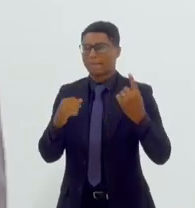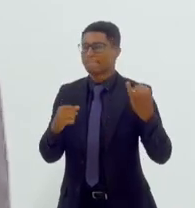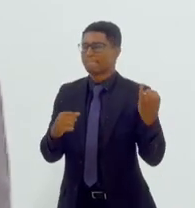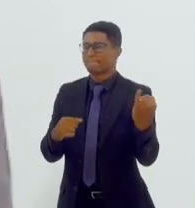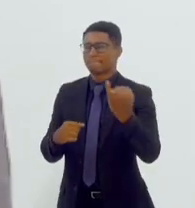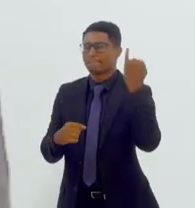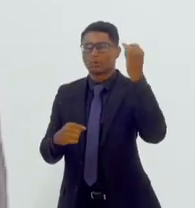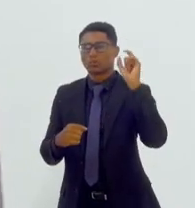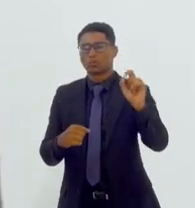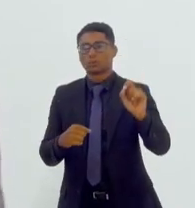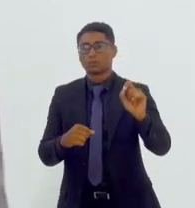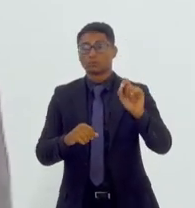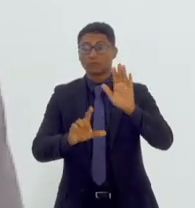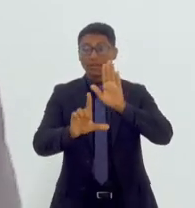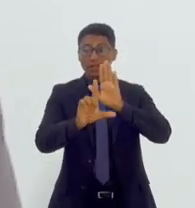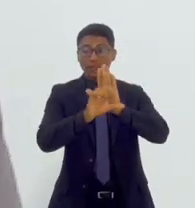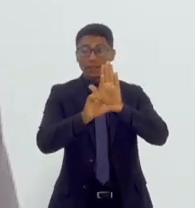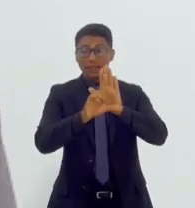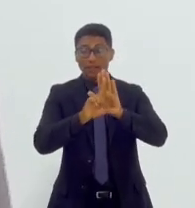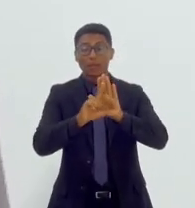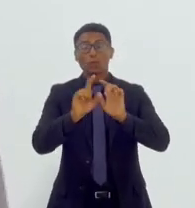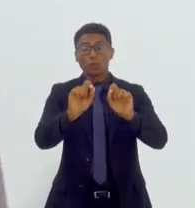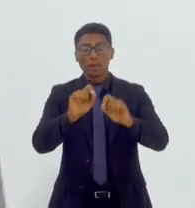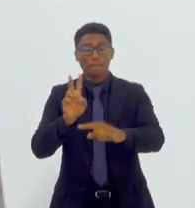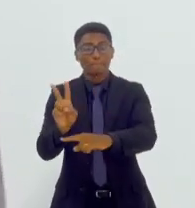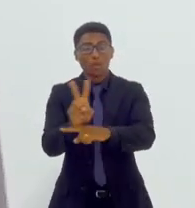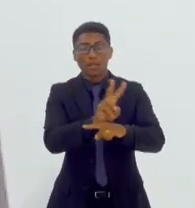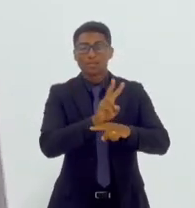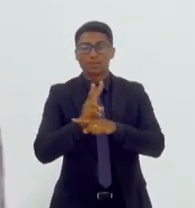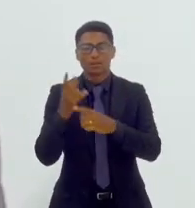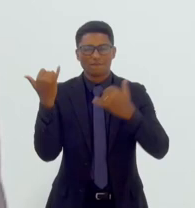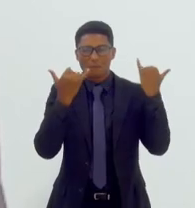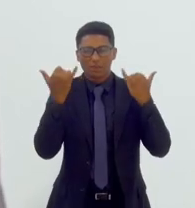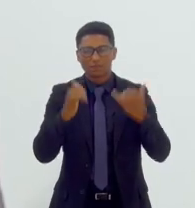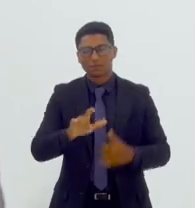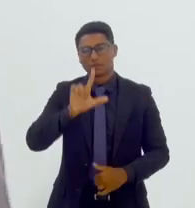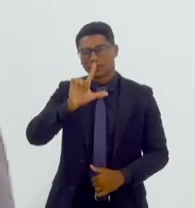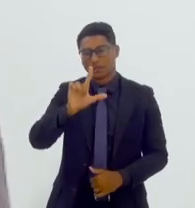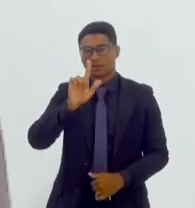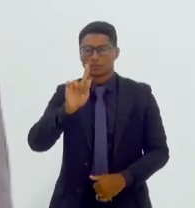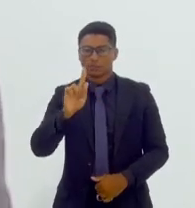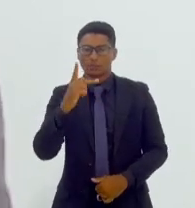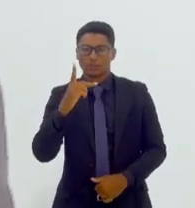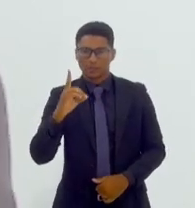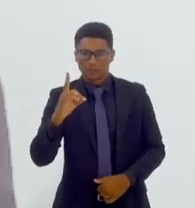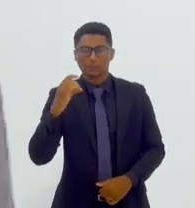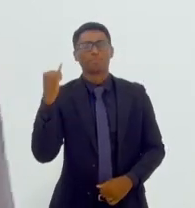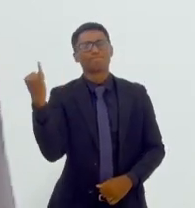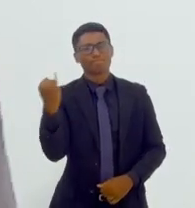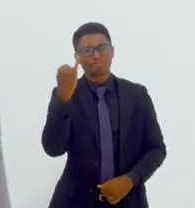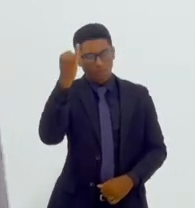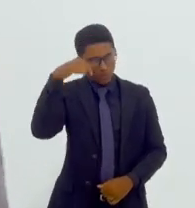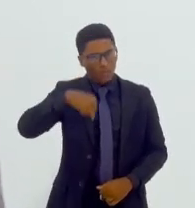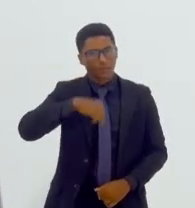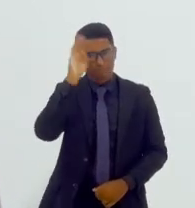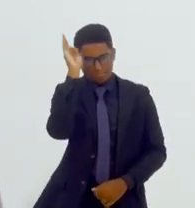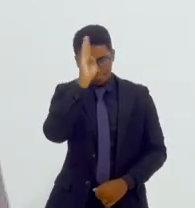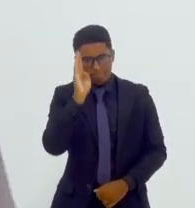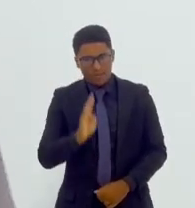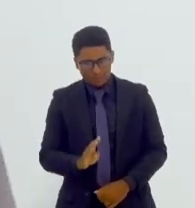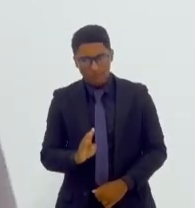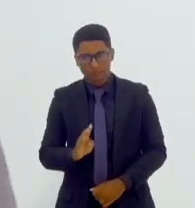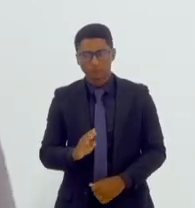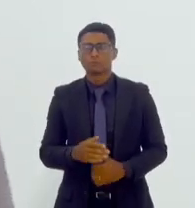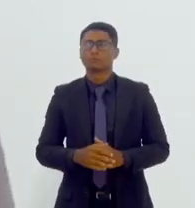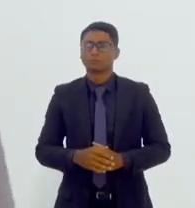órgãos públicos é a questão da Lei Geral de Proteção de Dados, né? Que é um fator importantíssimo de competitividade do país em relação a